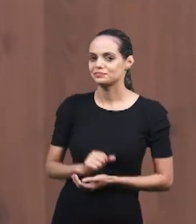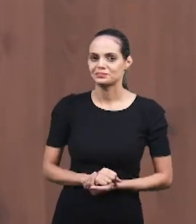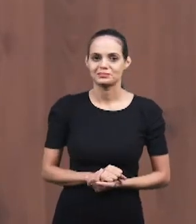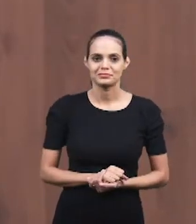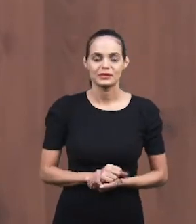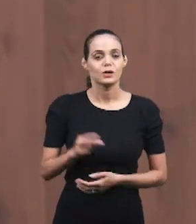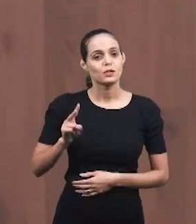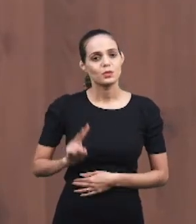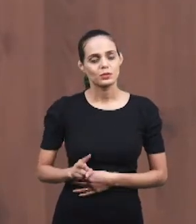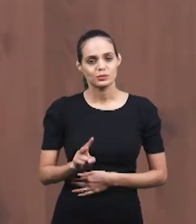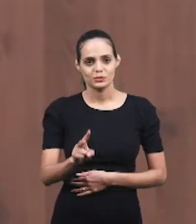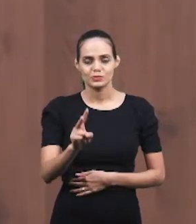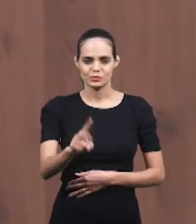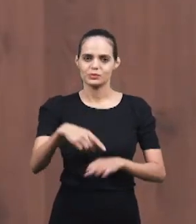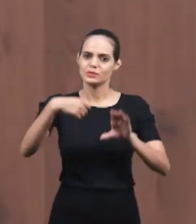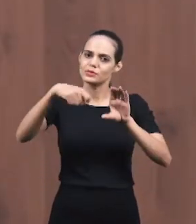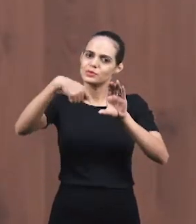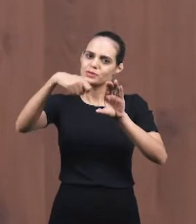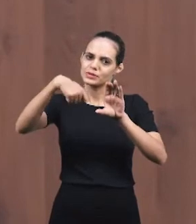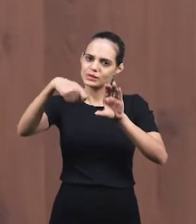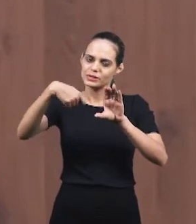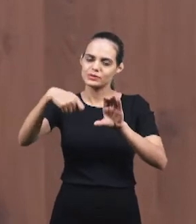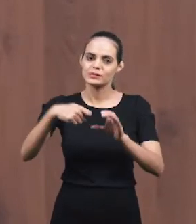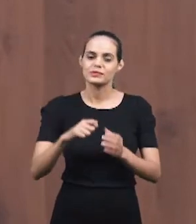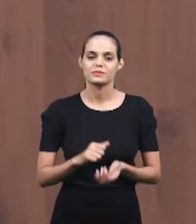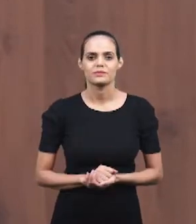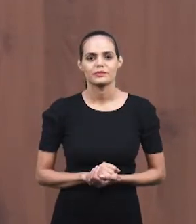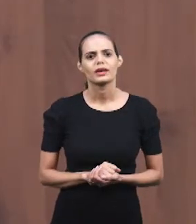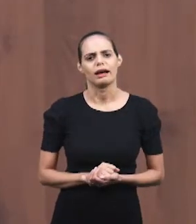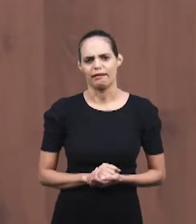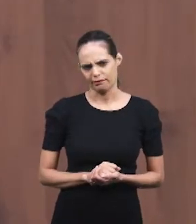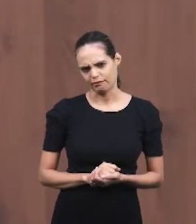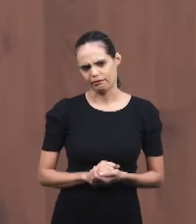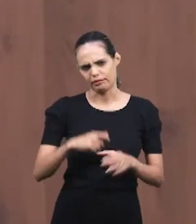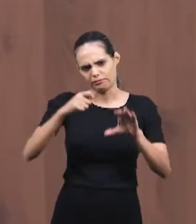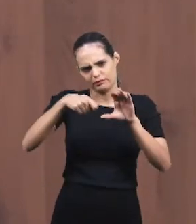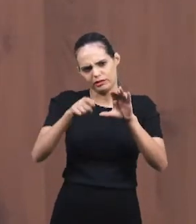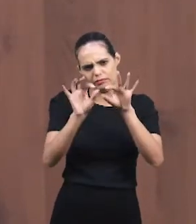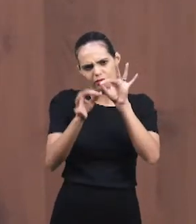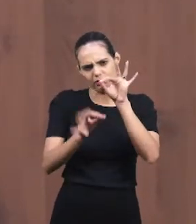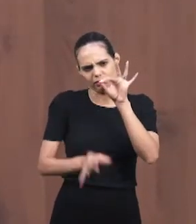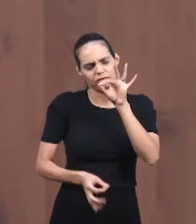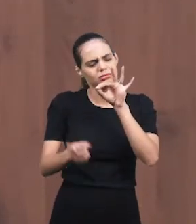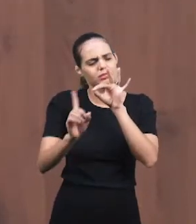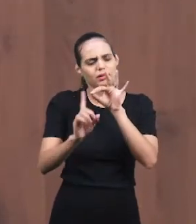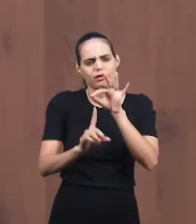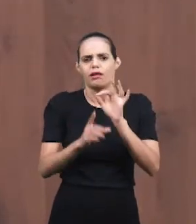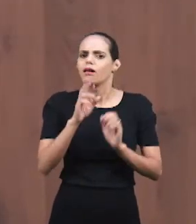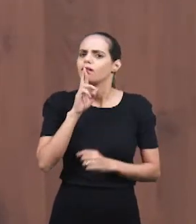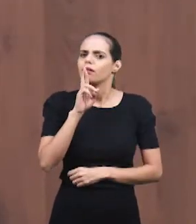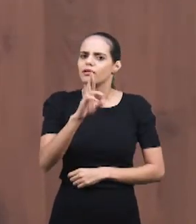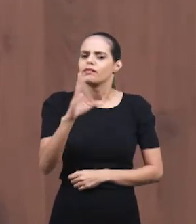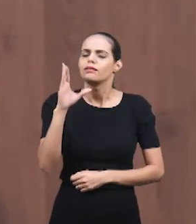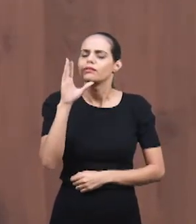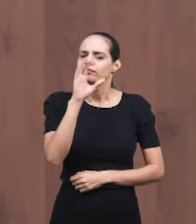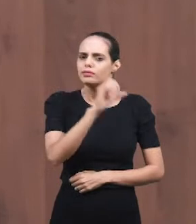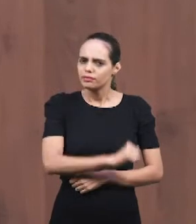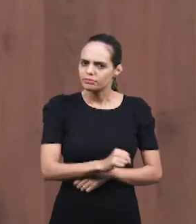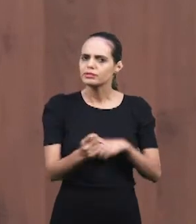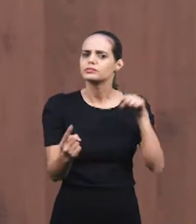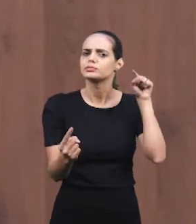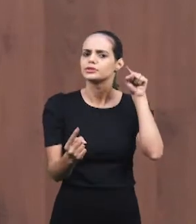contato@radiomanaim.com.br. Continue enviando os vídeos. Reiteramos que não há necessidade de vídeos muito longos. Basta respostas claras, objetivas